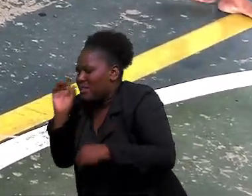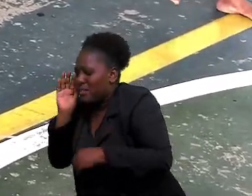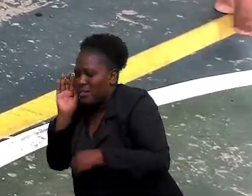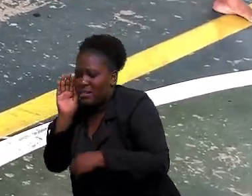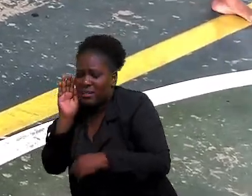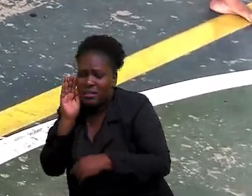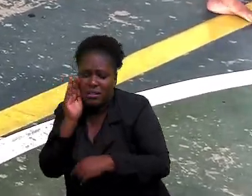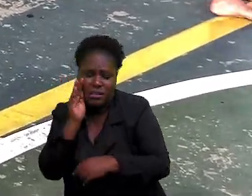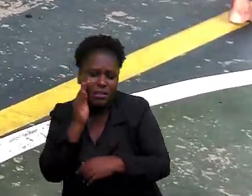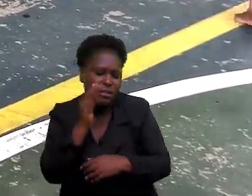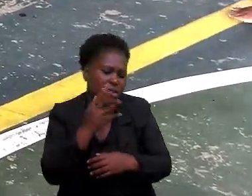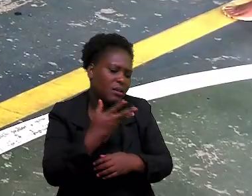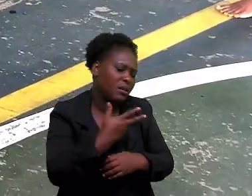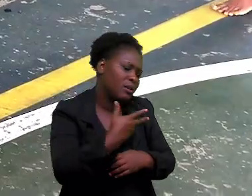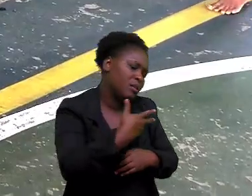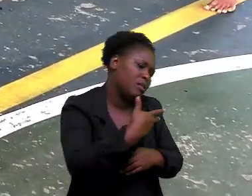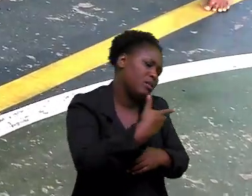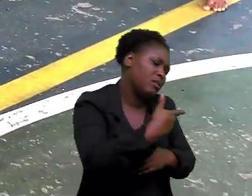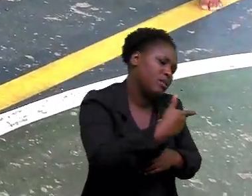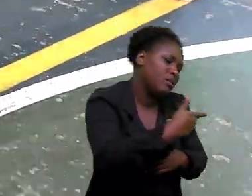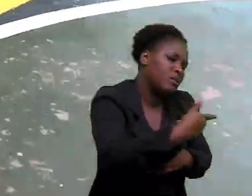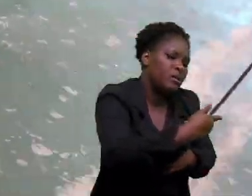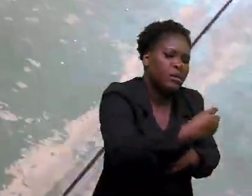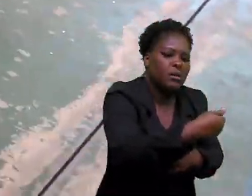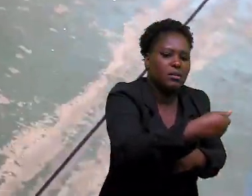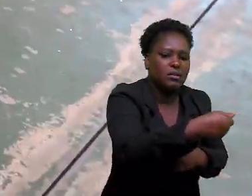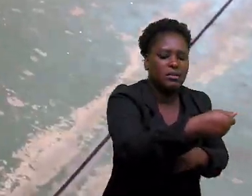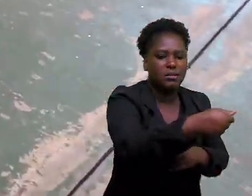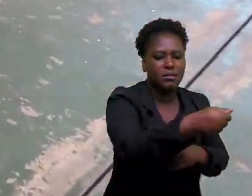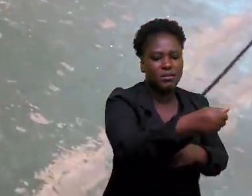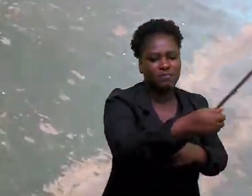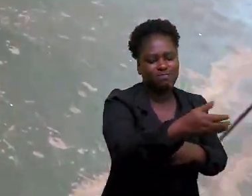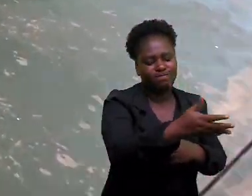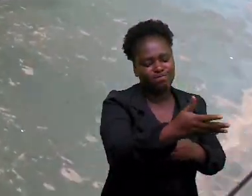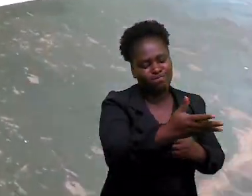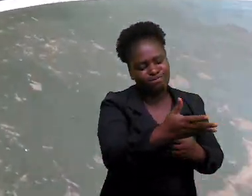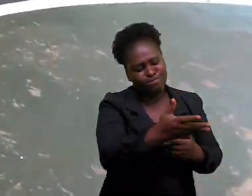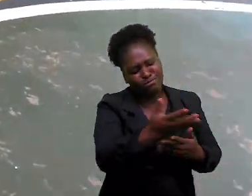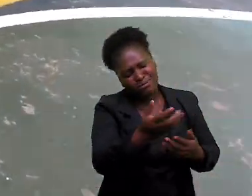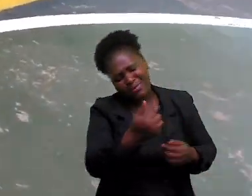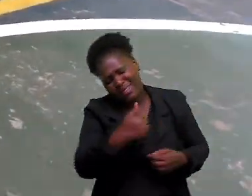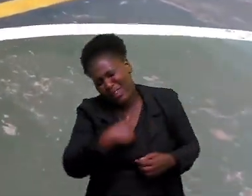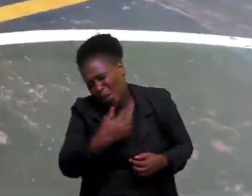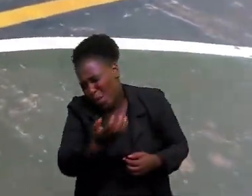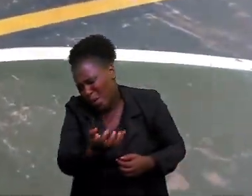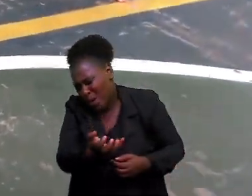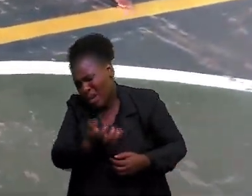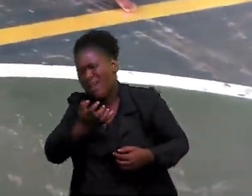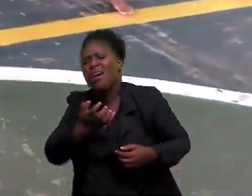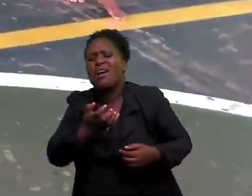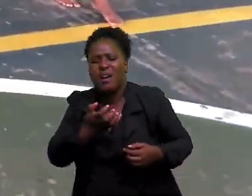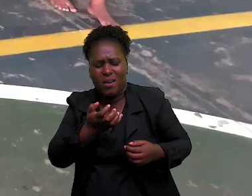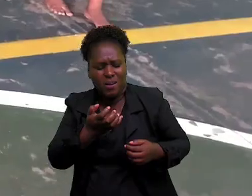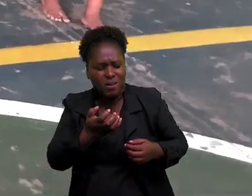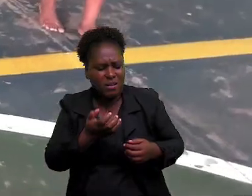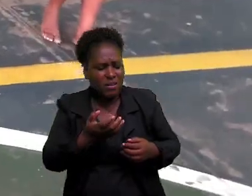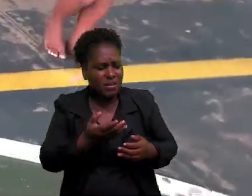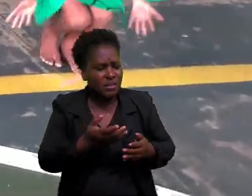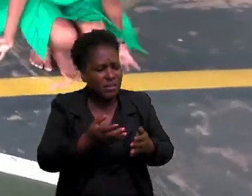vejo estou onde eu sempre quis? Essa